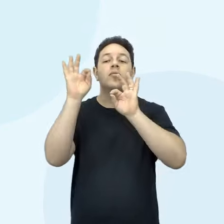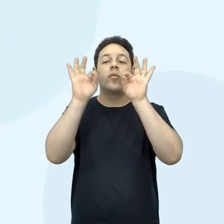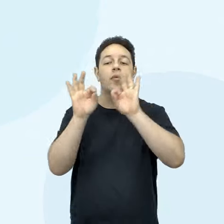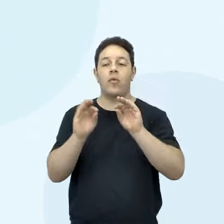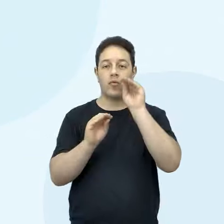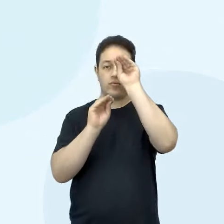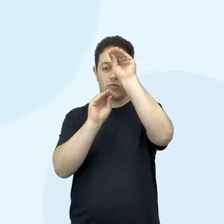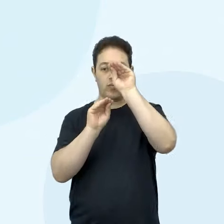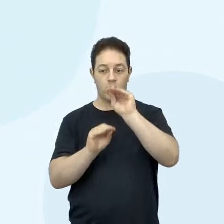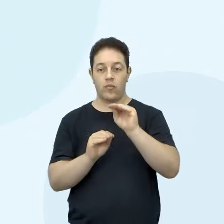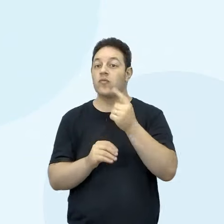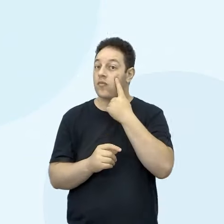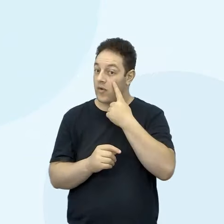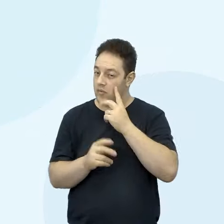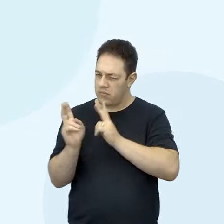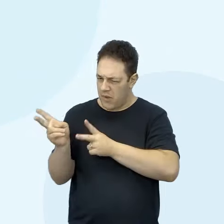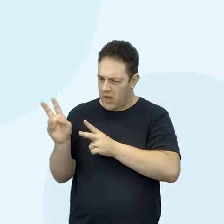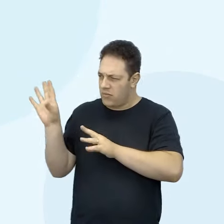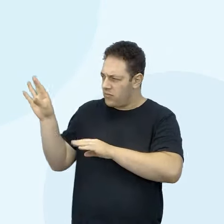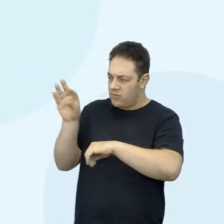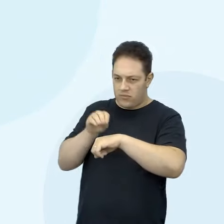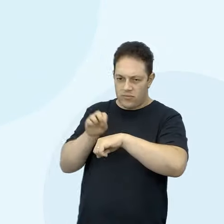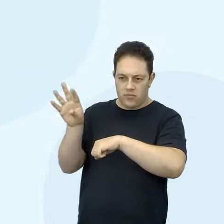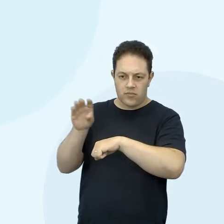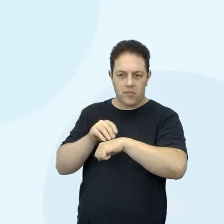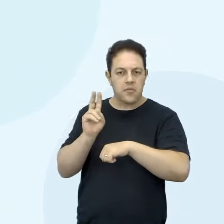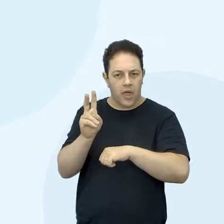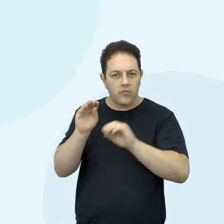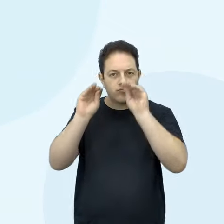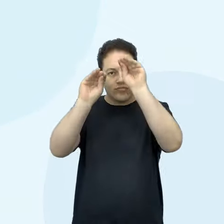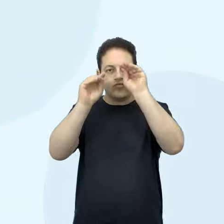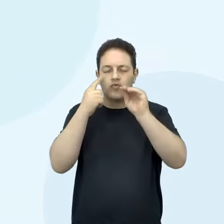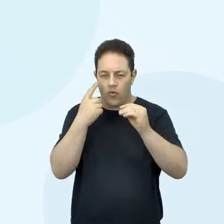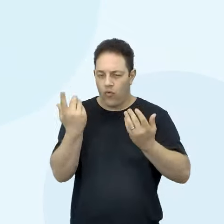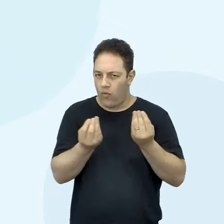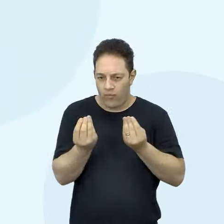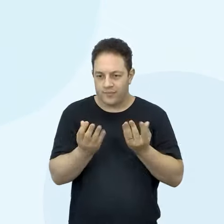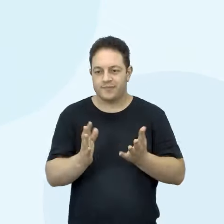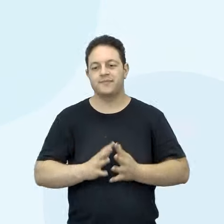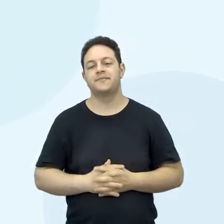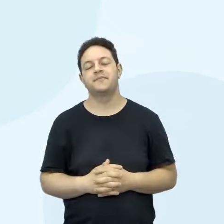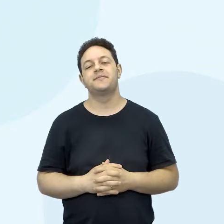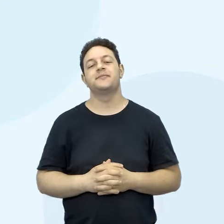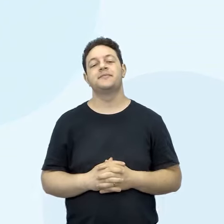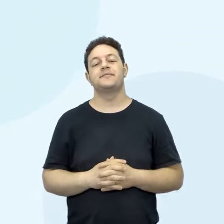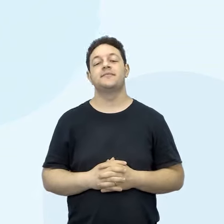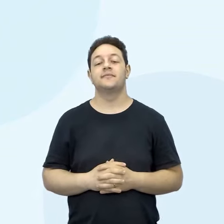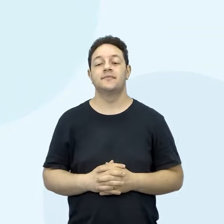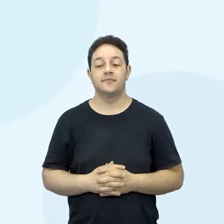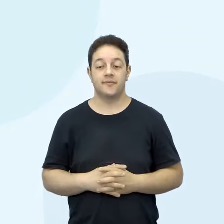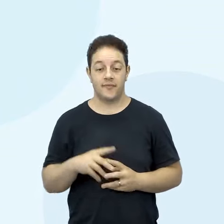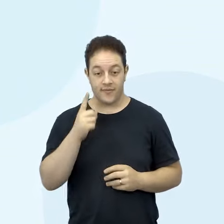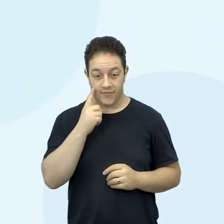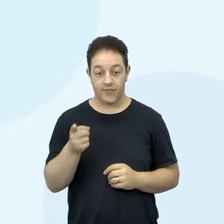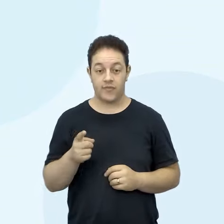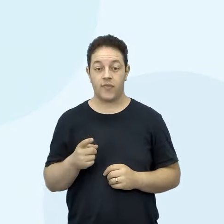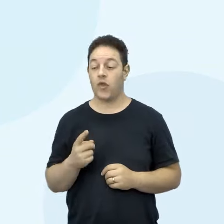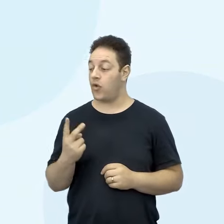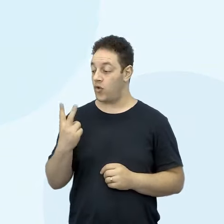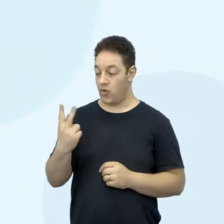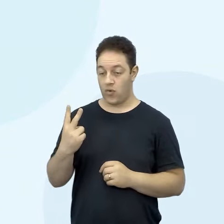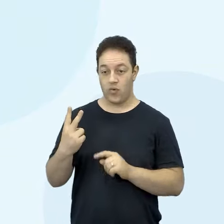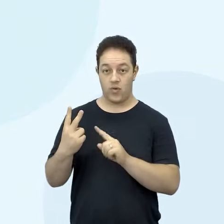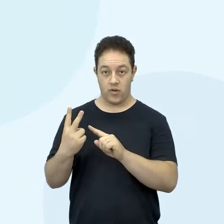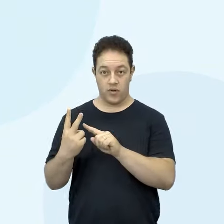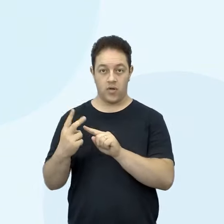pegando essa expressão aqui mesmo, que a gente acabou de conseguir. Vou passar esse 2 aqui que está dividindo, multiplicando